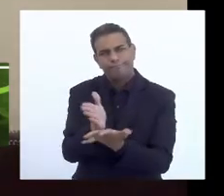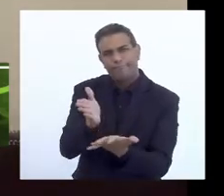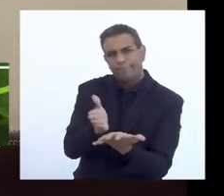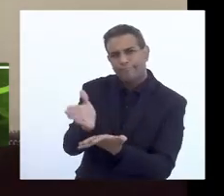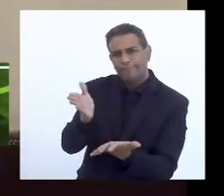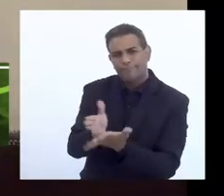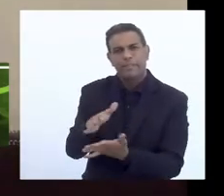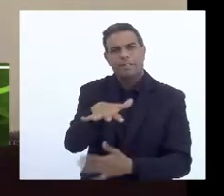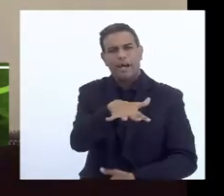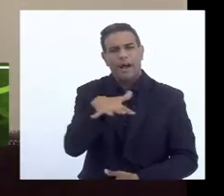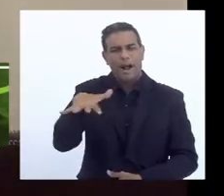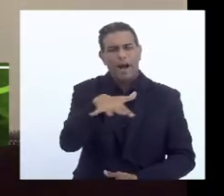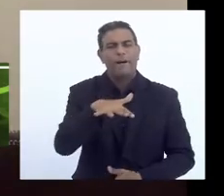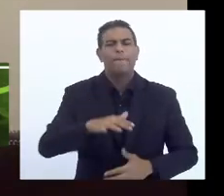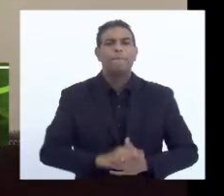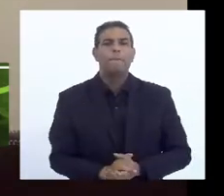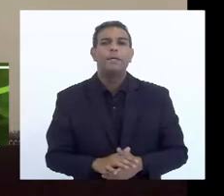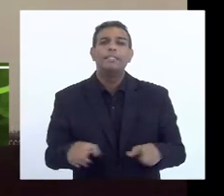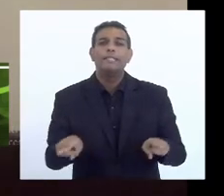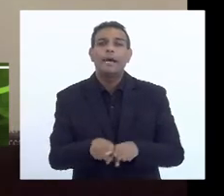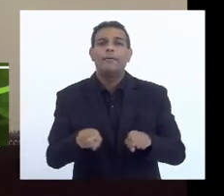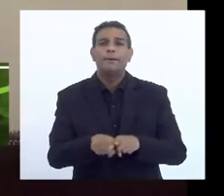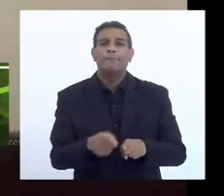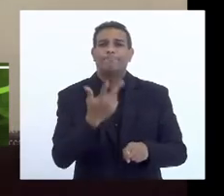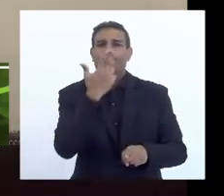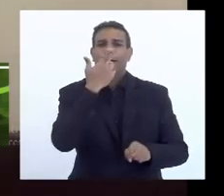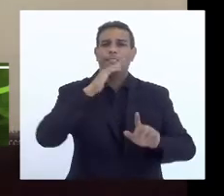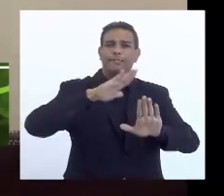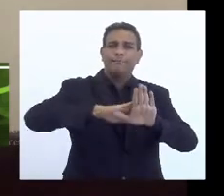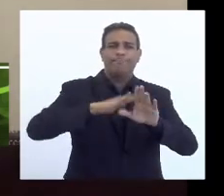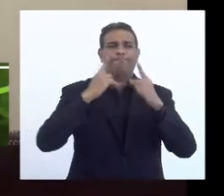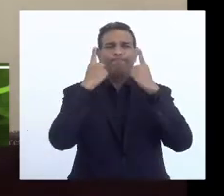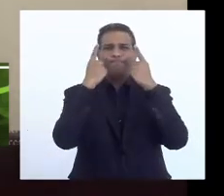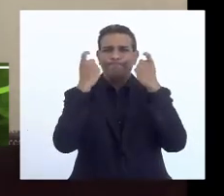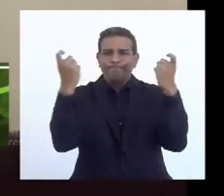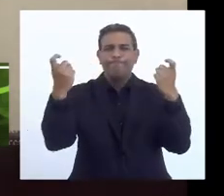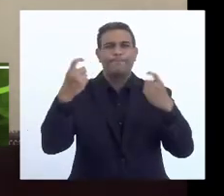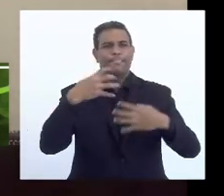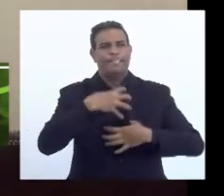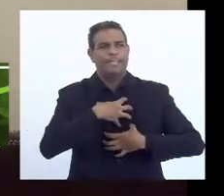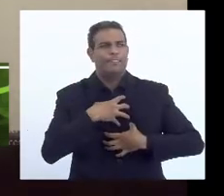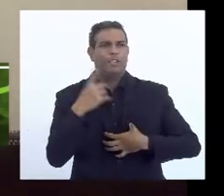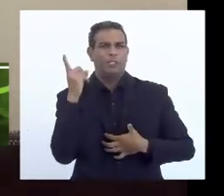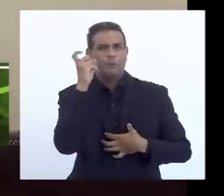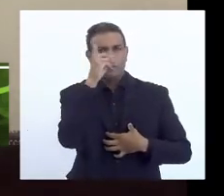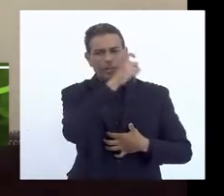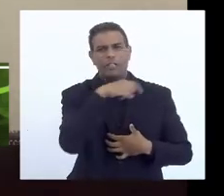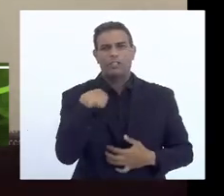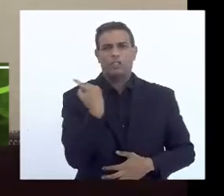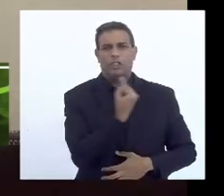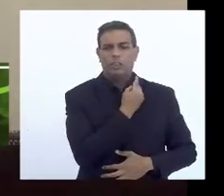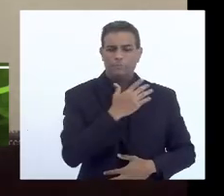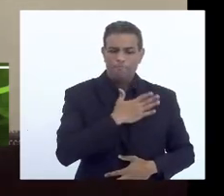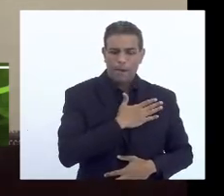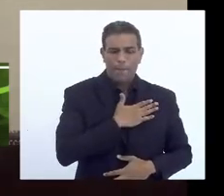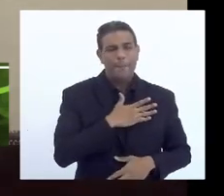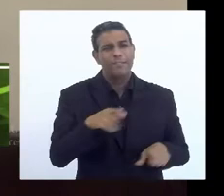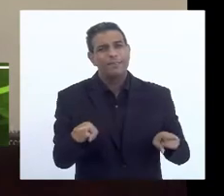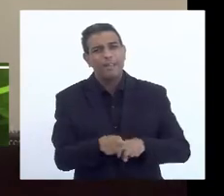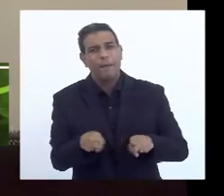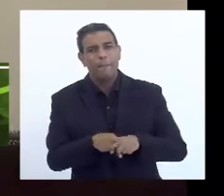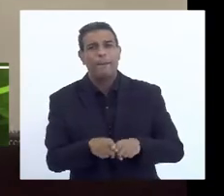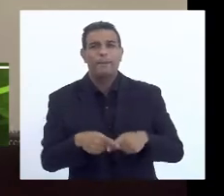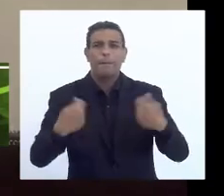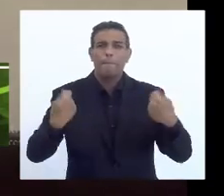e municipais. Mas foi uma violência que gerou muita tensão para mim, porque